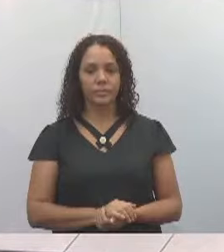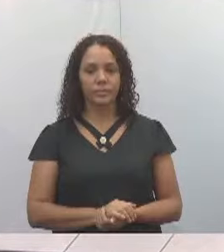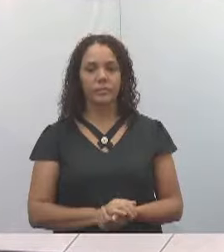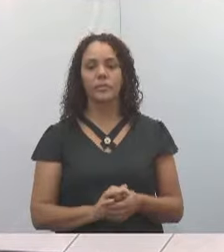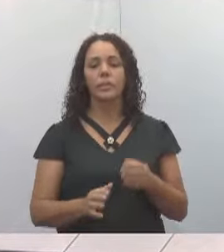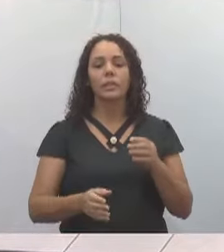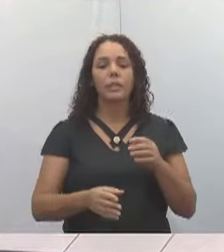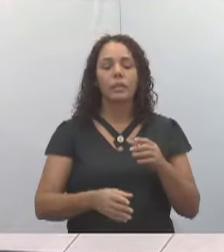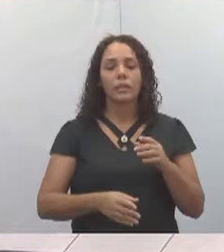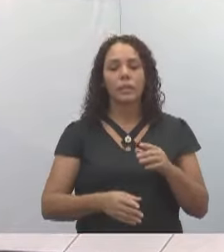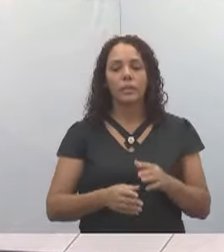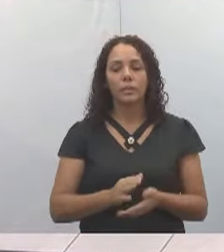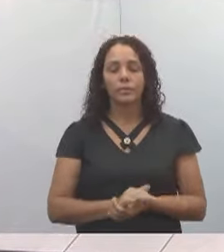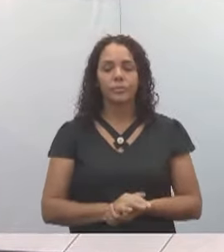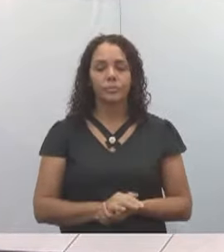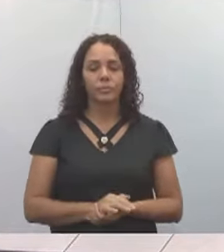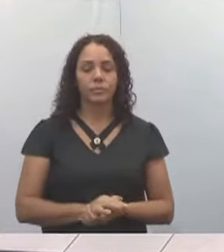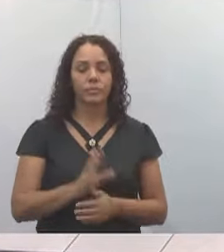Discussão única